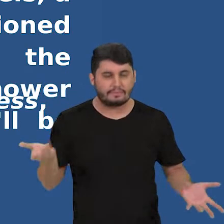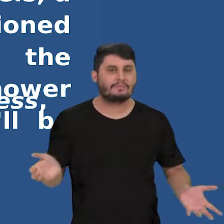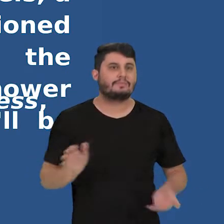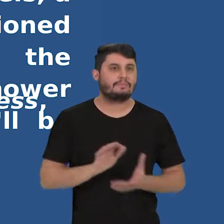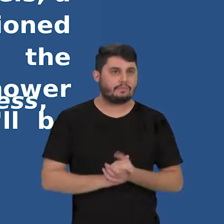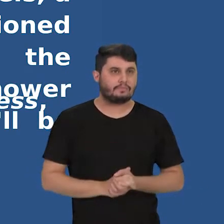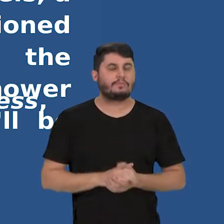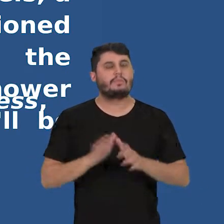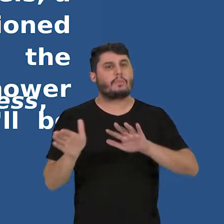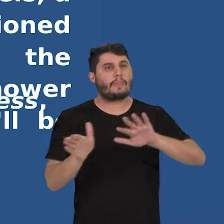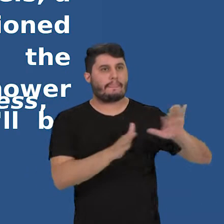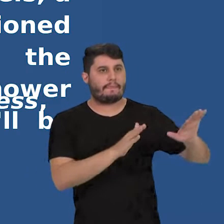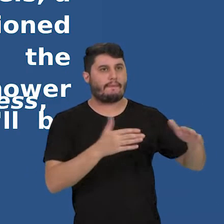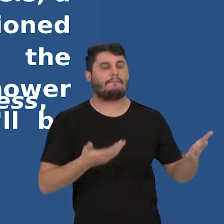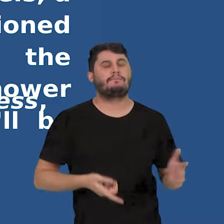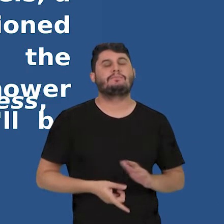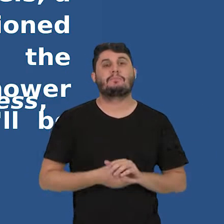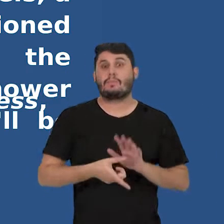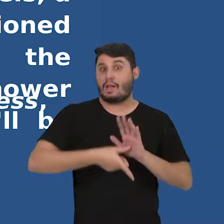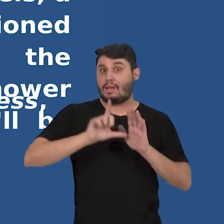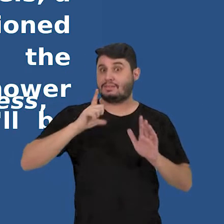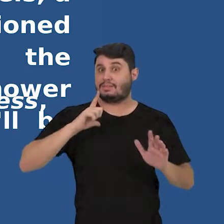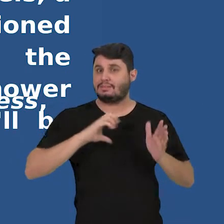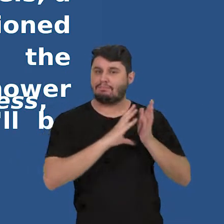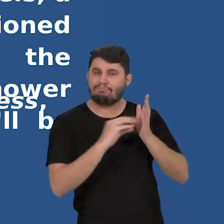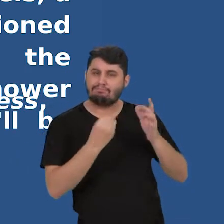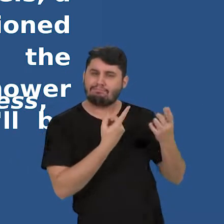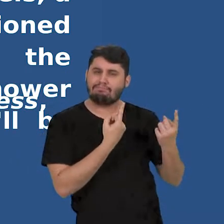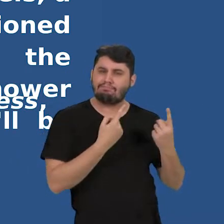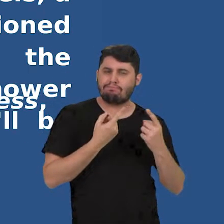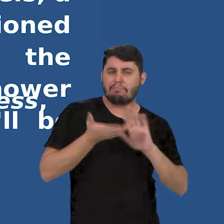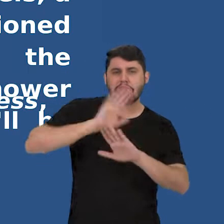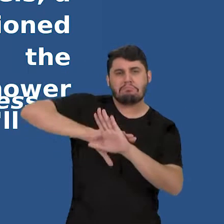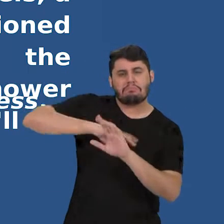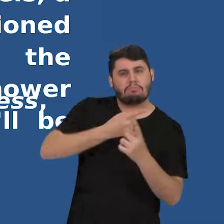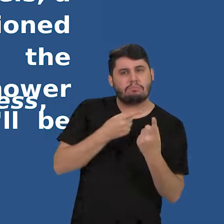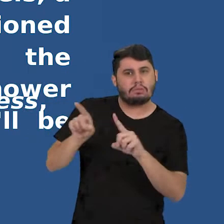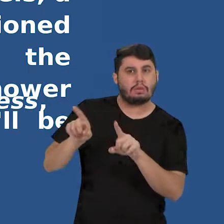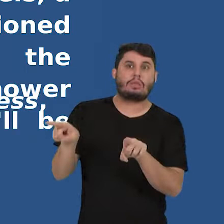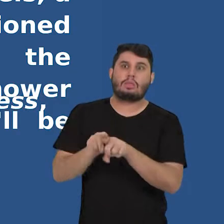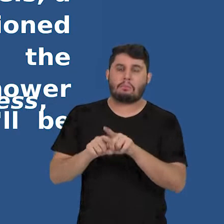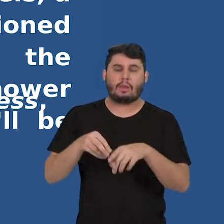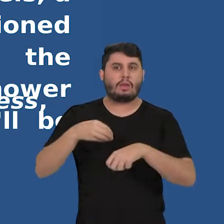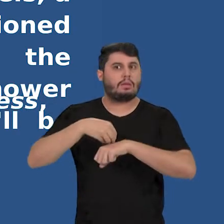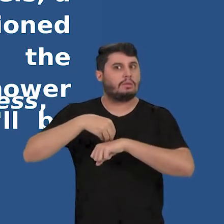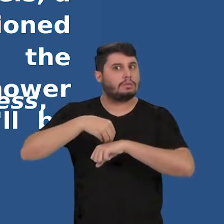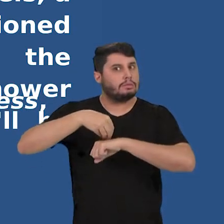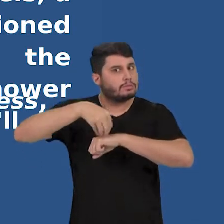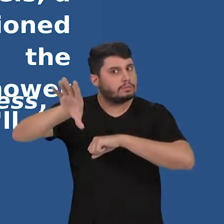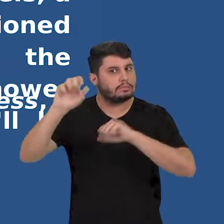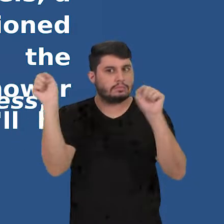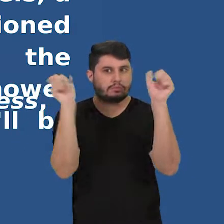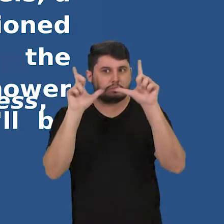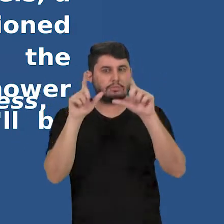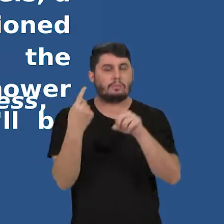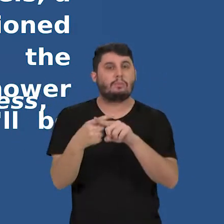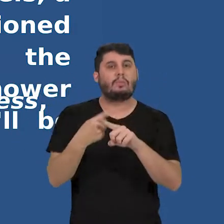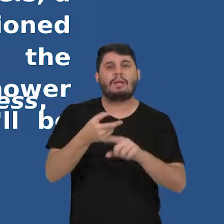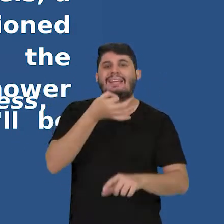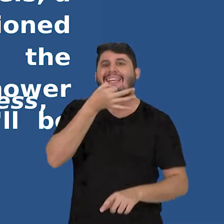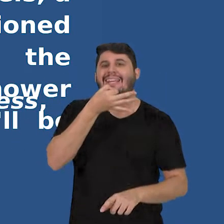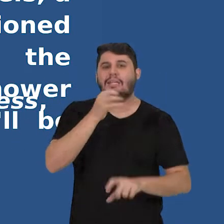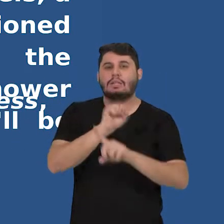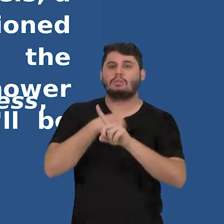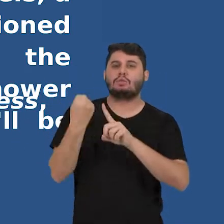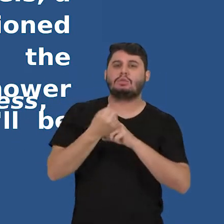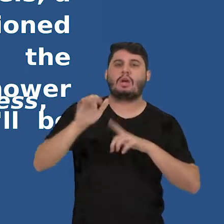pouco diferente, né? Aquela outra foi um aspecto cômico, que divertia a gente e ao mesmo tempo alertar, né? A crítica social, a crítica que às